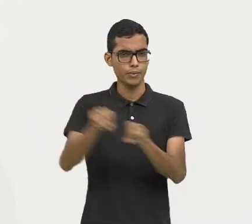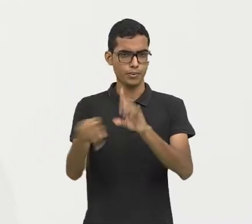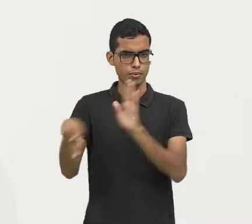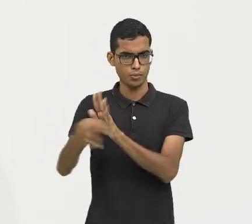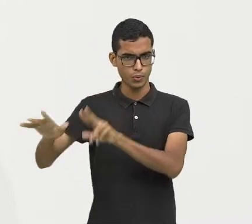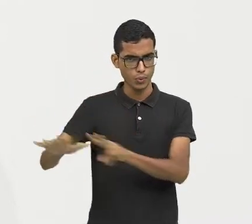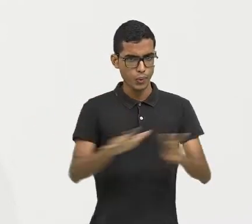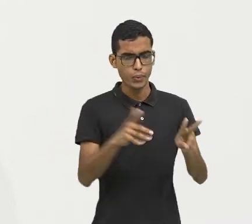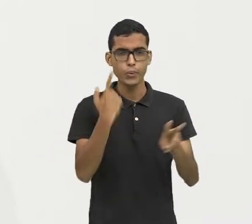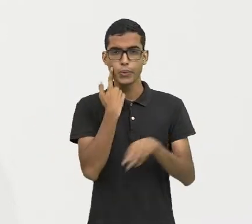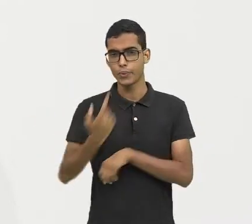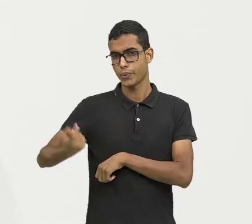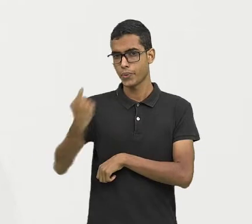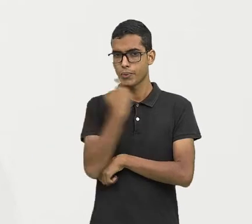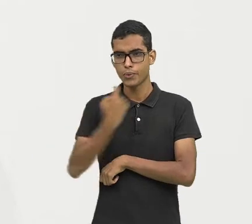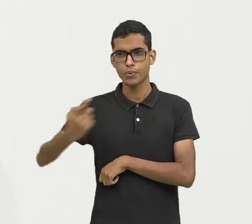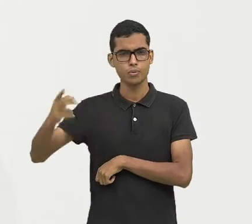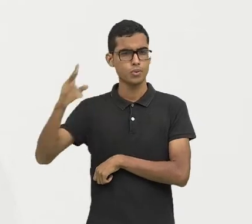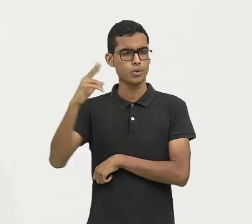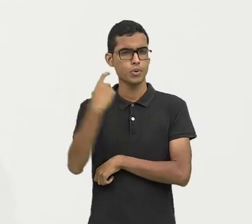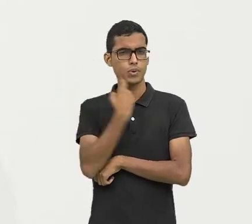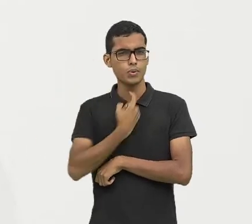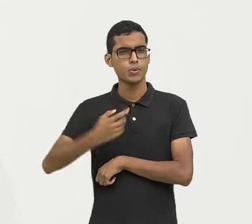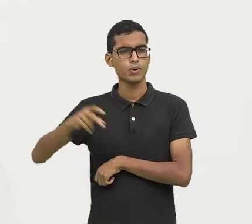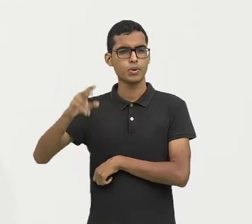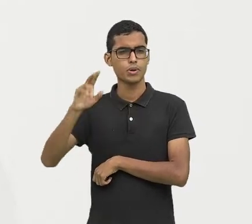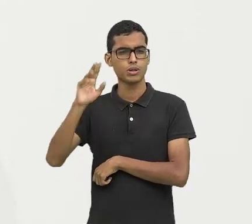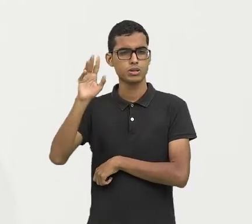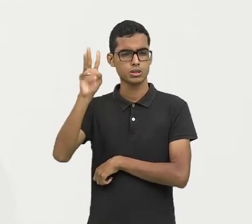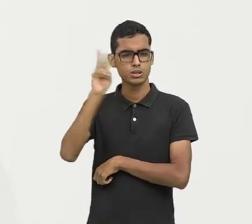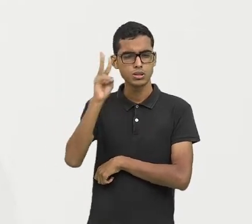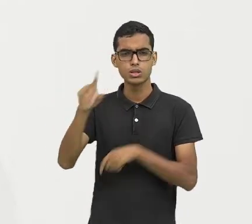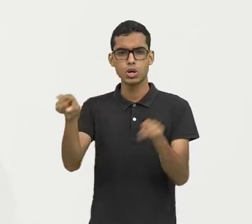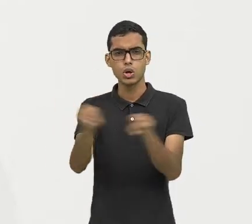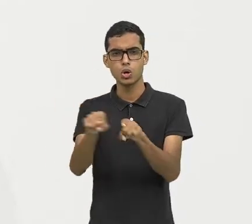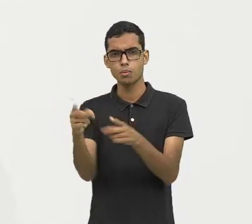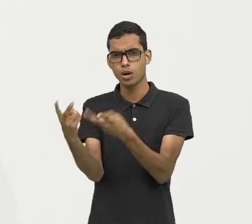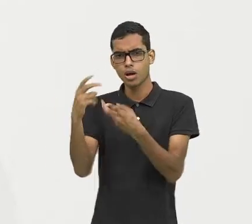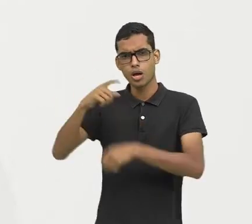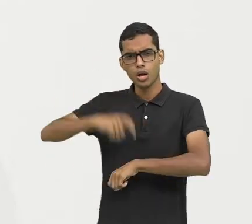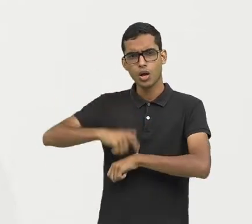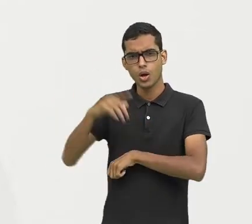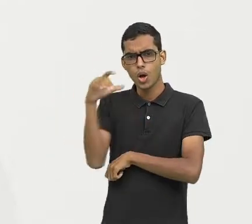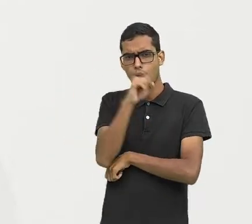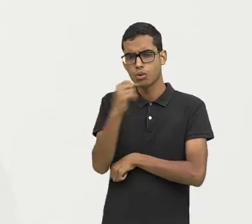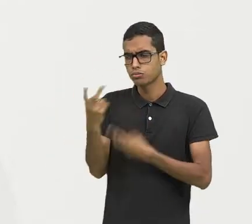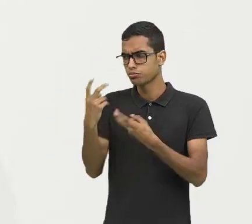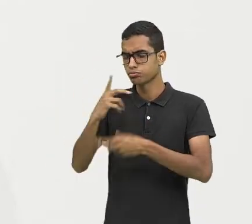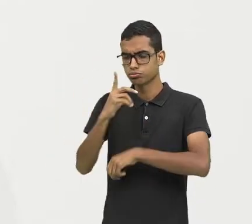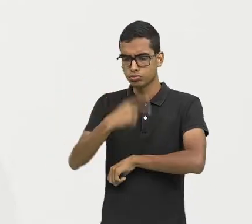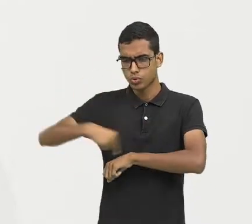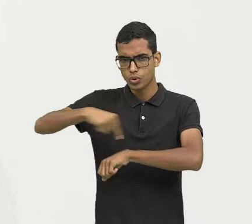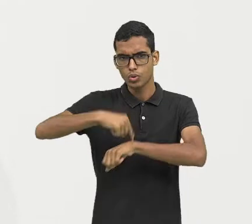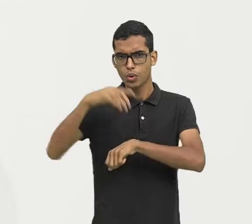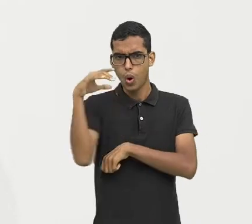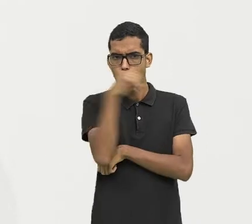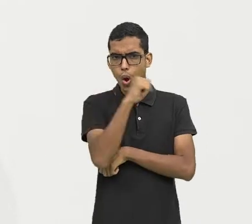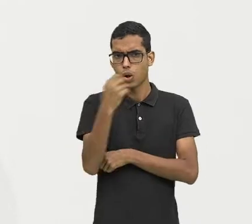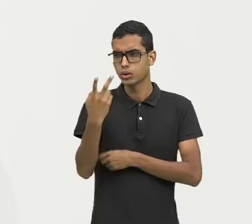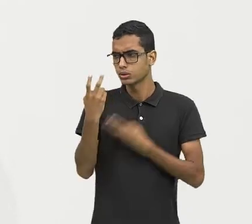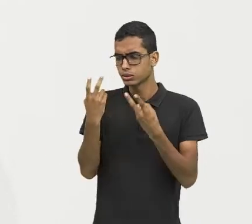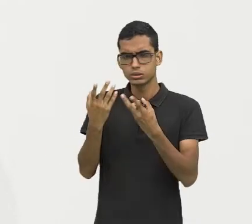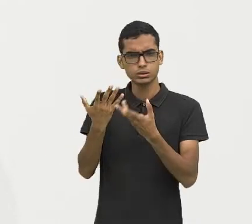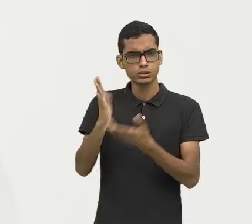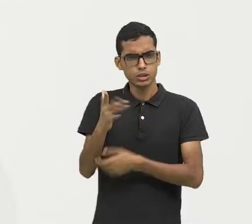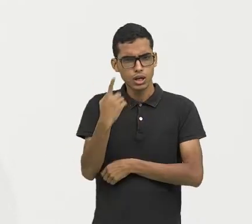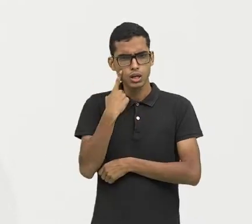semana, na segunda-feira, na terça-feira, e observem que o eu lírico de repente se dá conta mais uma vez que o tempo passou. E ele diz, já